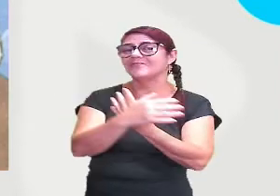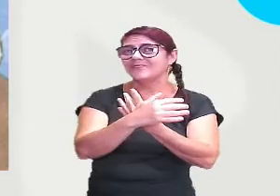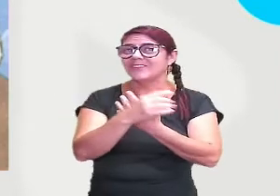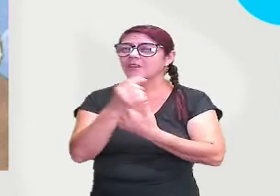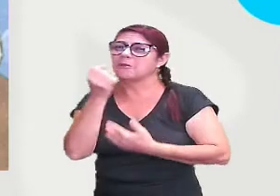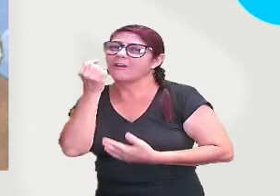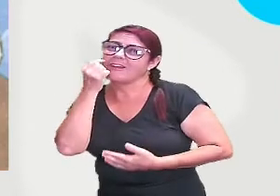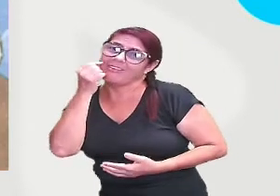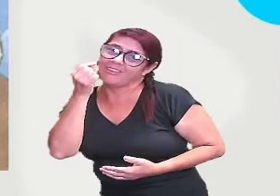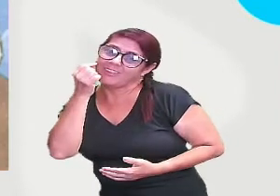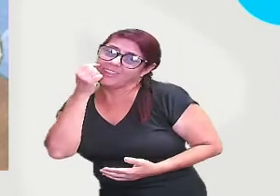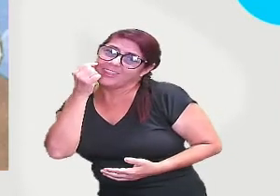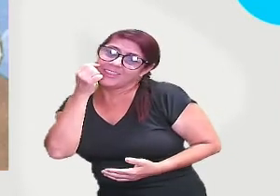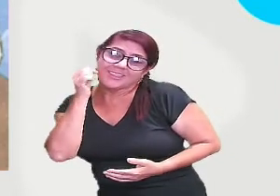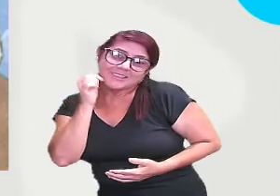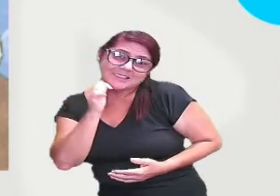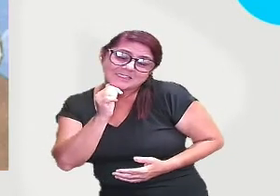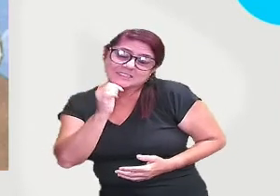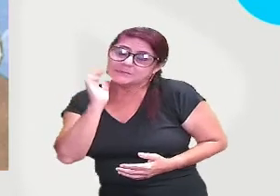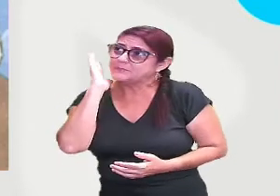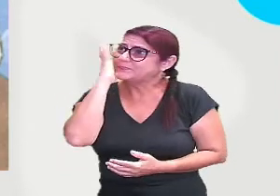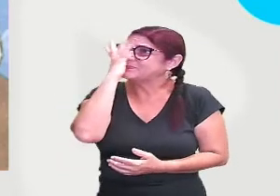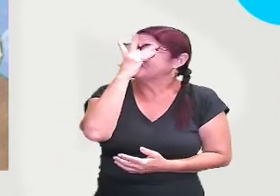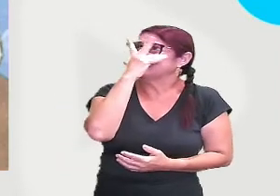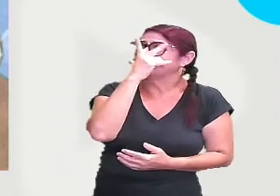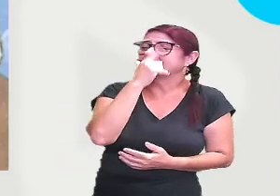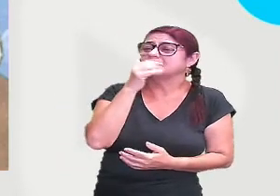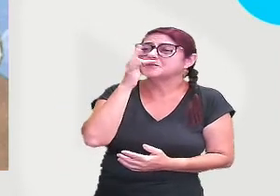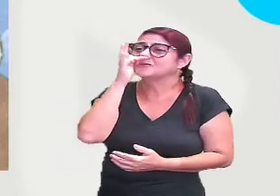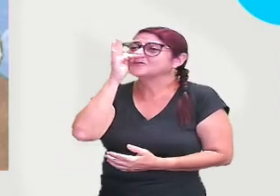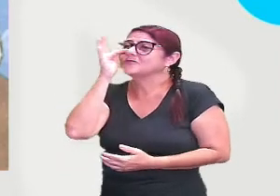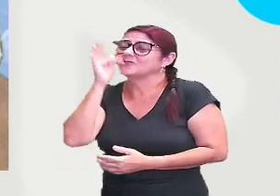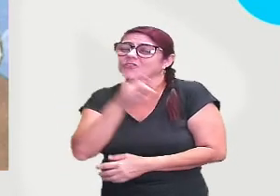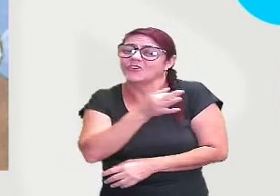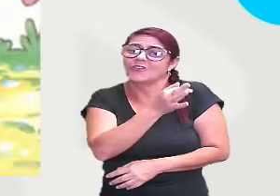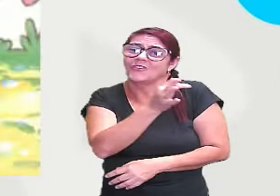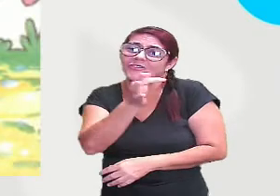Chiquita ficava encantada com a beleza das flores do bosque.